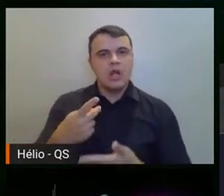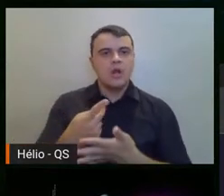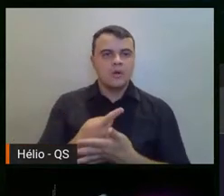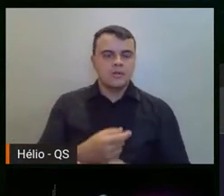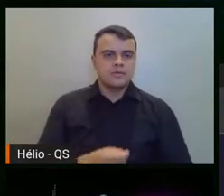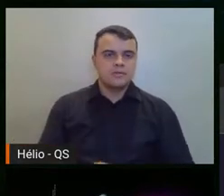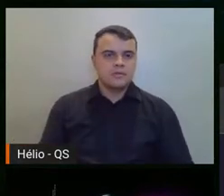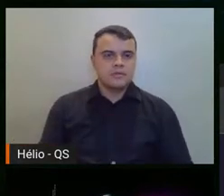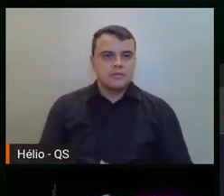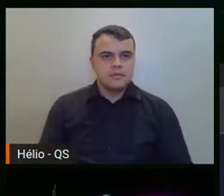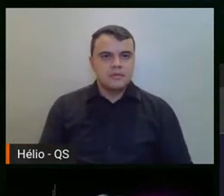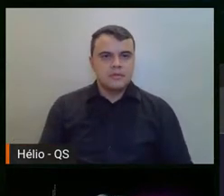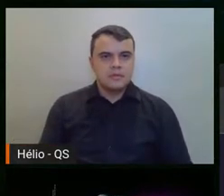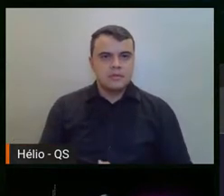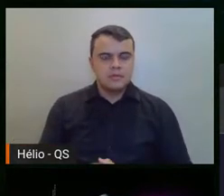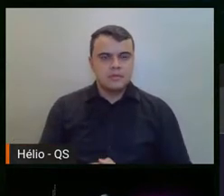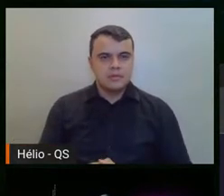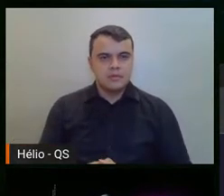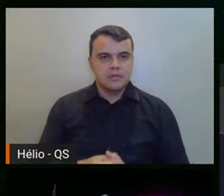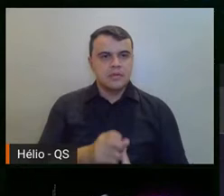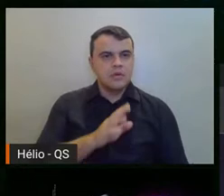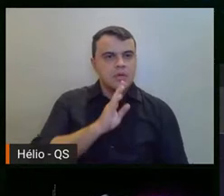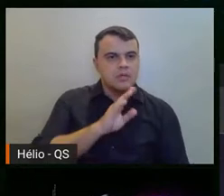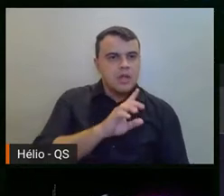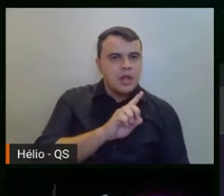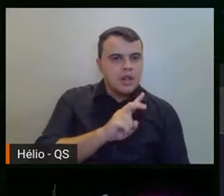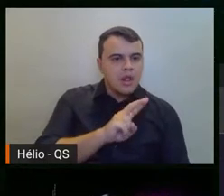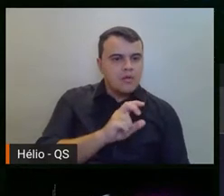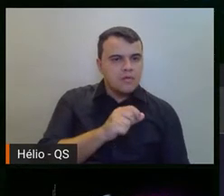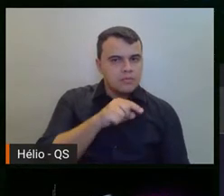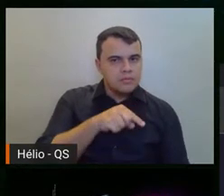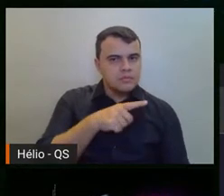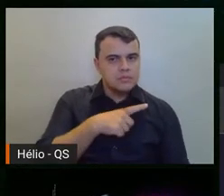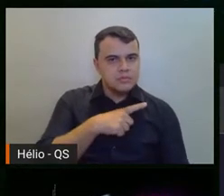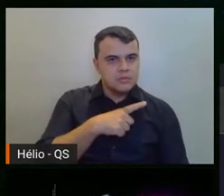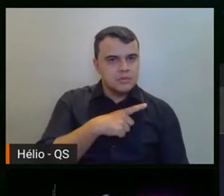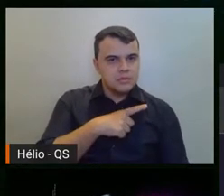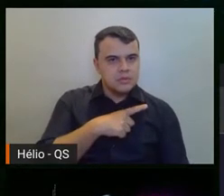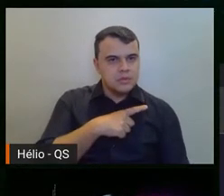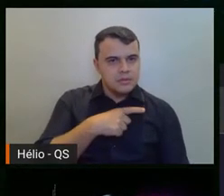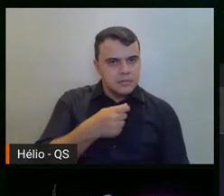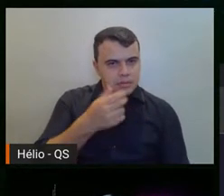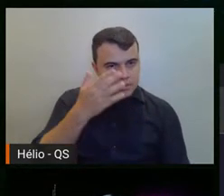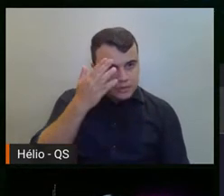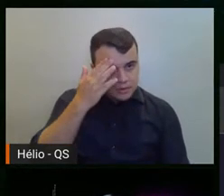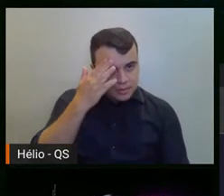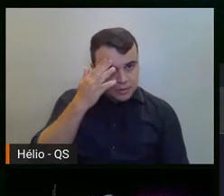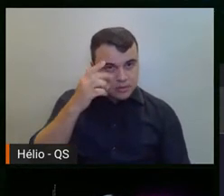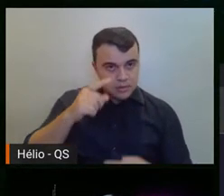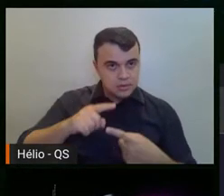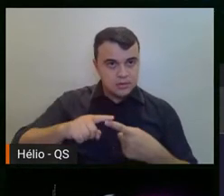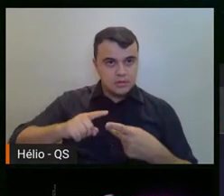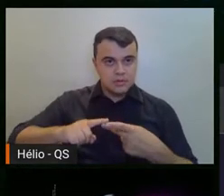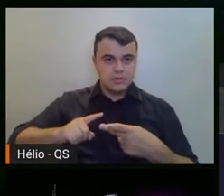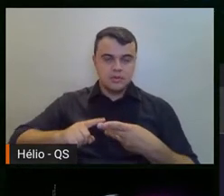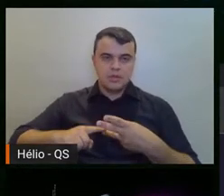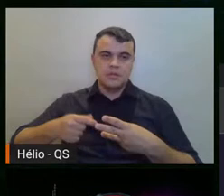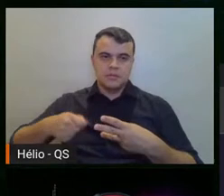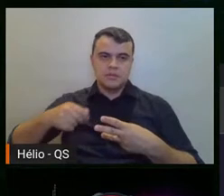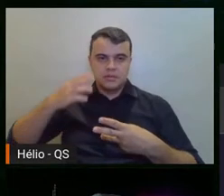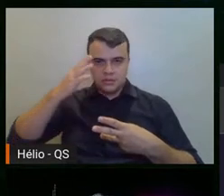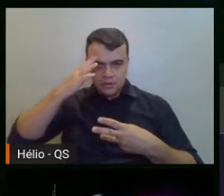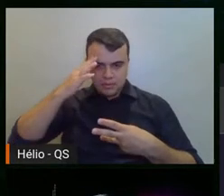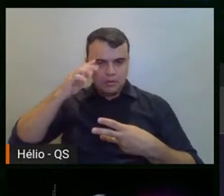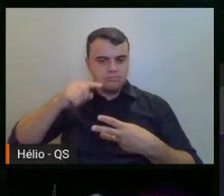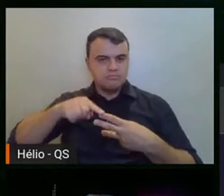eu não conheço um cara que é Devotos que ele não que não seja mandatório ele saber esses três sabe o cara precisa saber